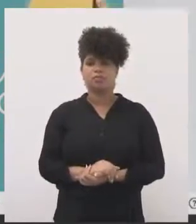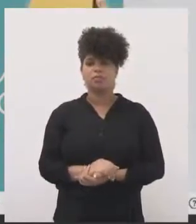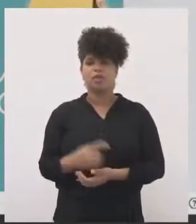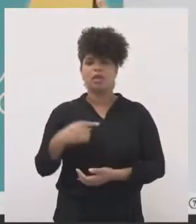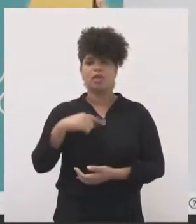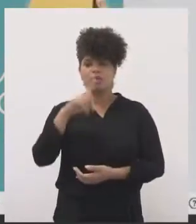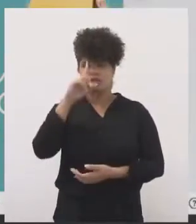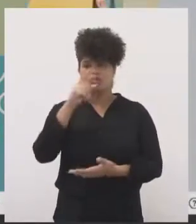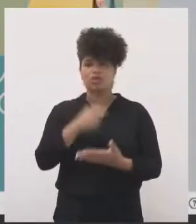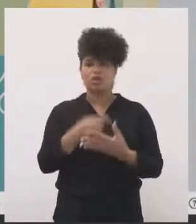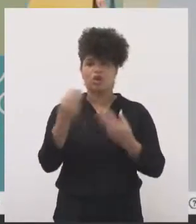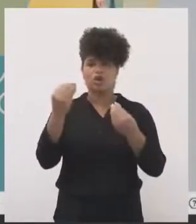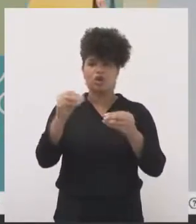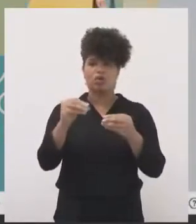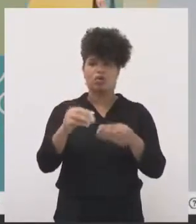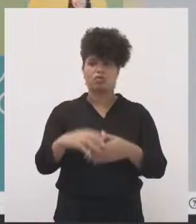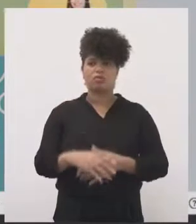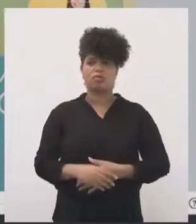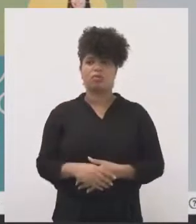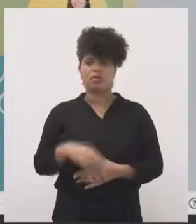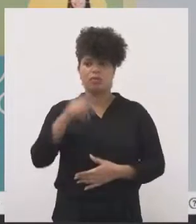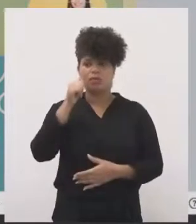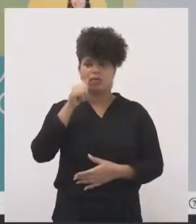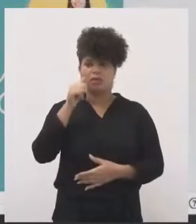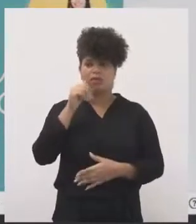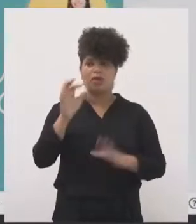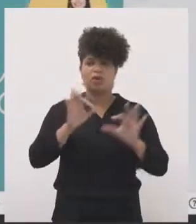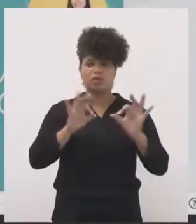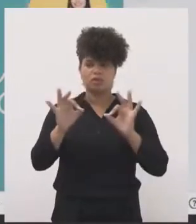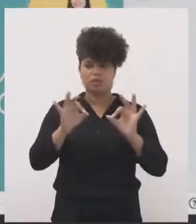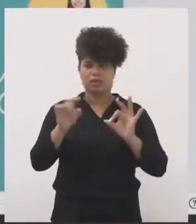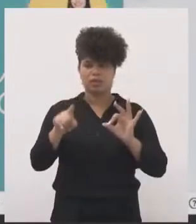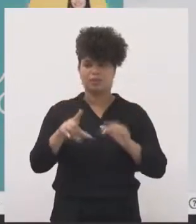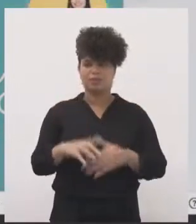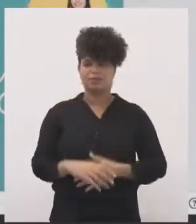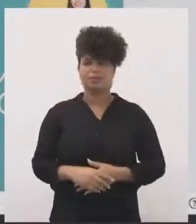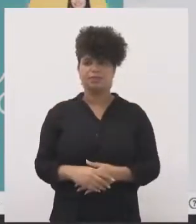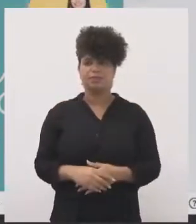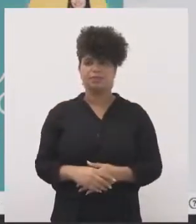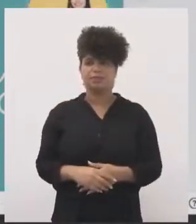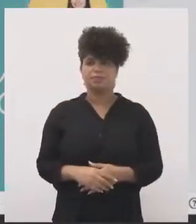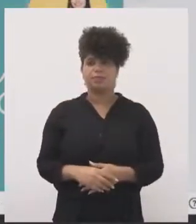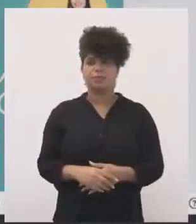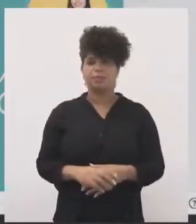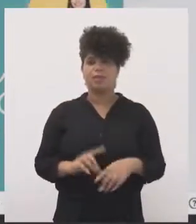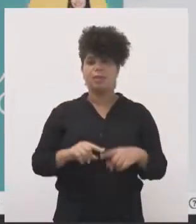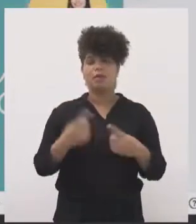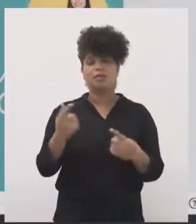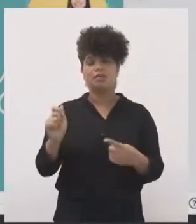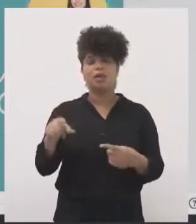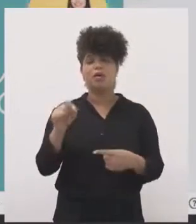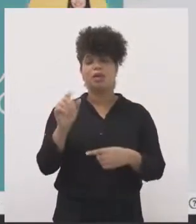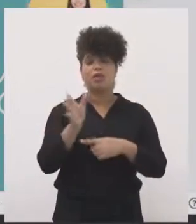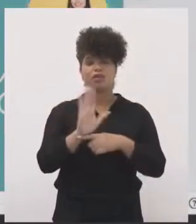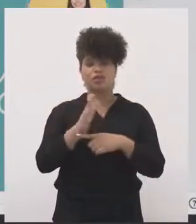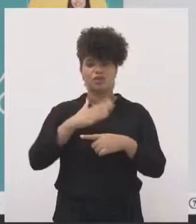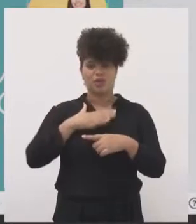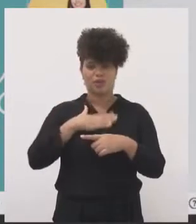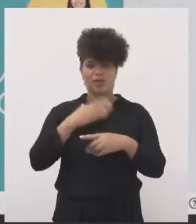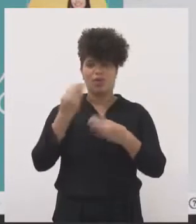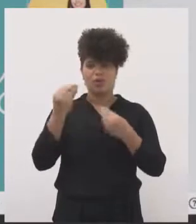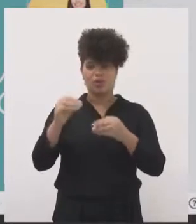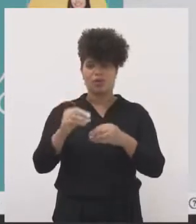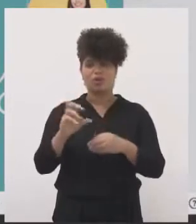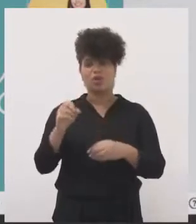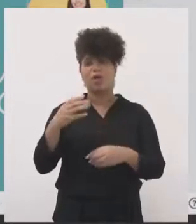do quadro. Tá vendo? Aqui a gente colocou uma mulher. Vou acertá-la aqui para o meio. Mas eu posso também colocar o meu vídeo nesse quadro. Ou eu posso